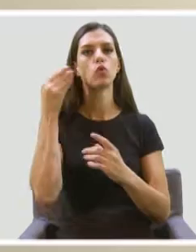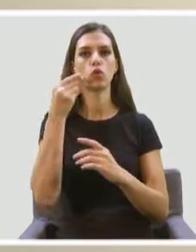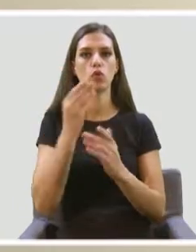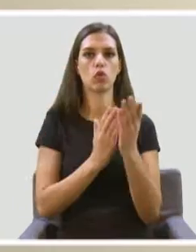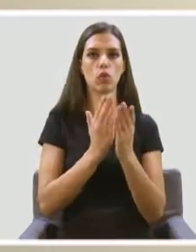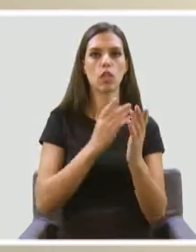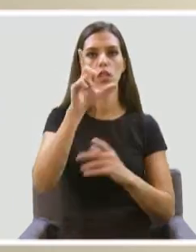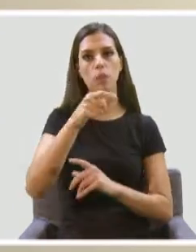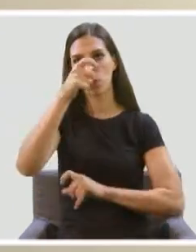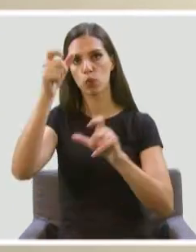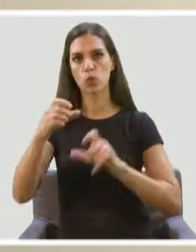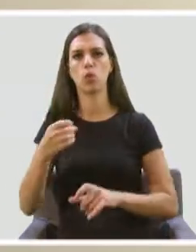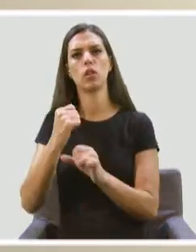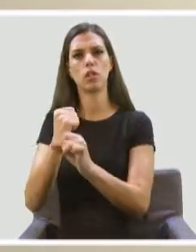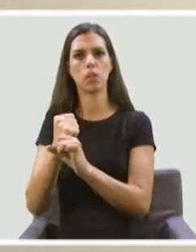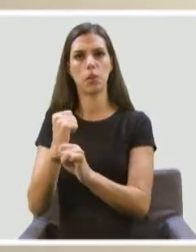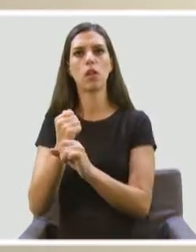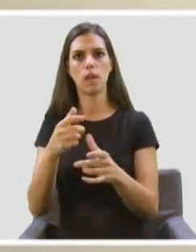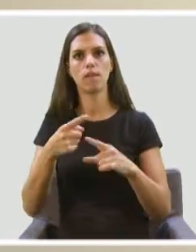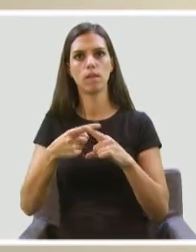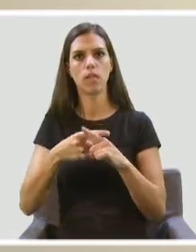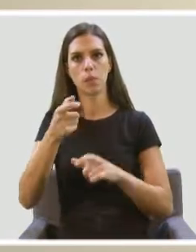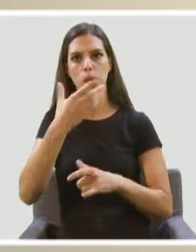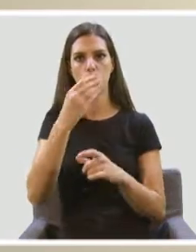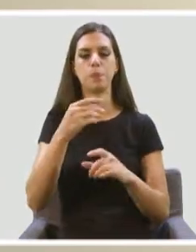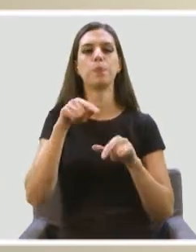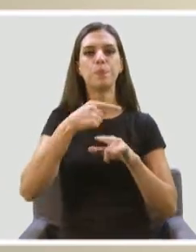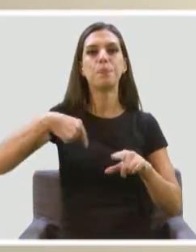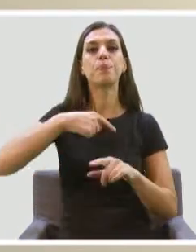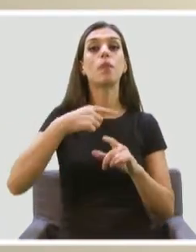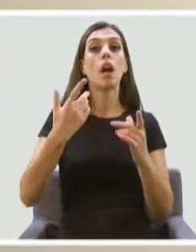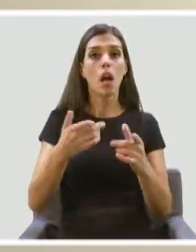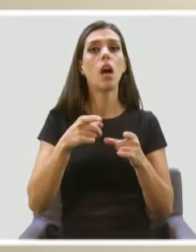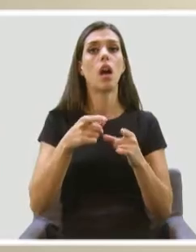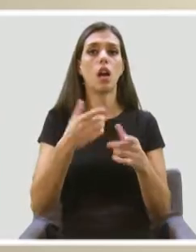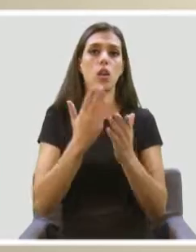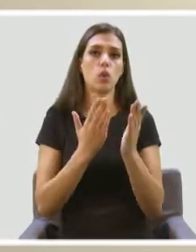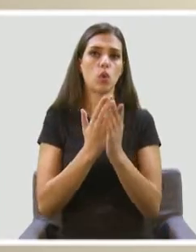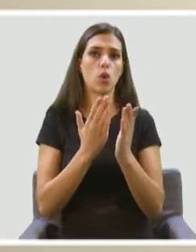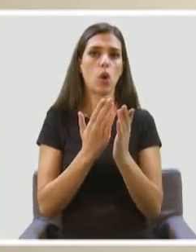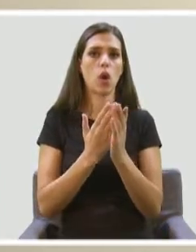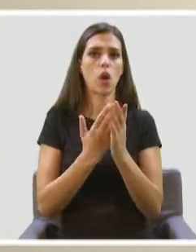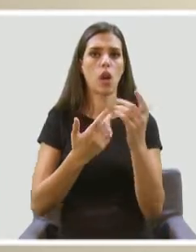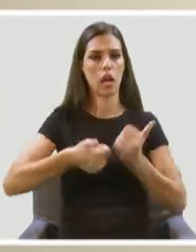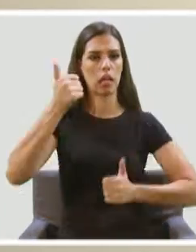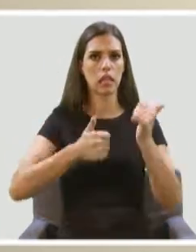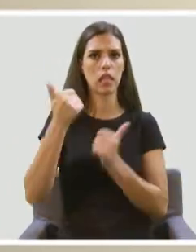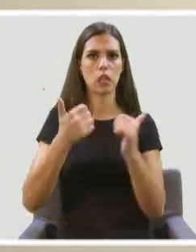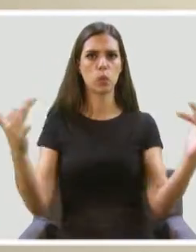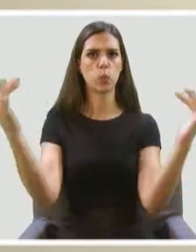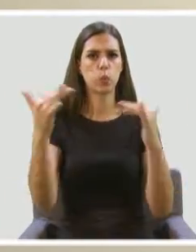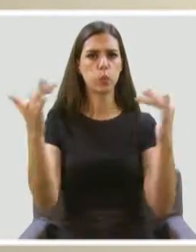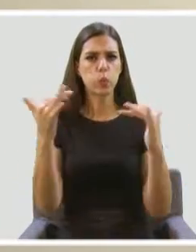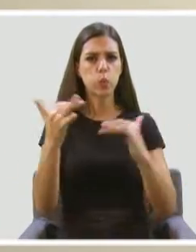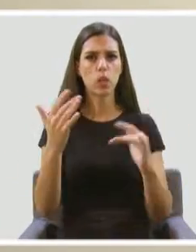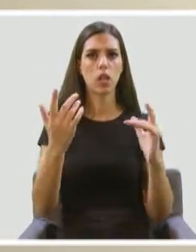jovens estudantes, mas também dos empregadores. Portanto, isso permite que, de facto, a escola tenha esta afluência de candidatos. E